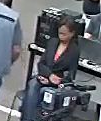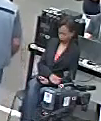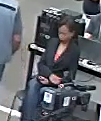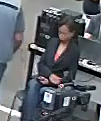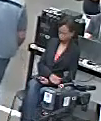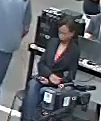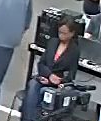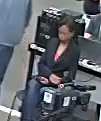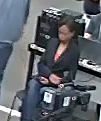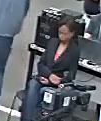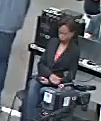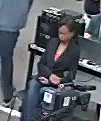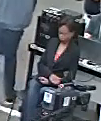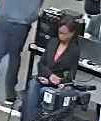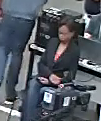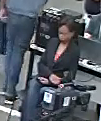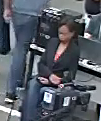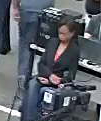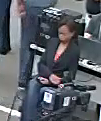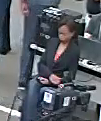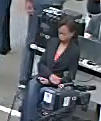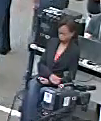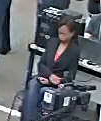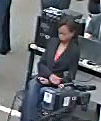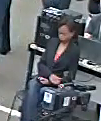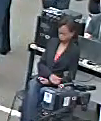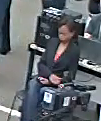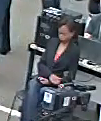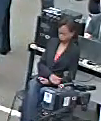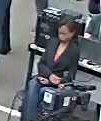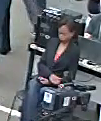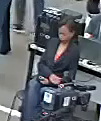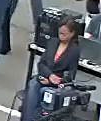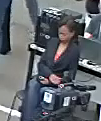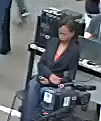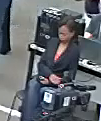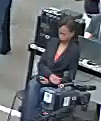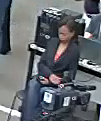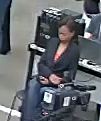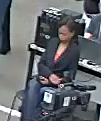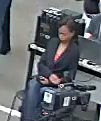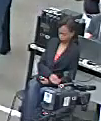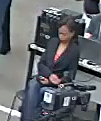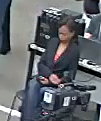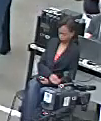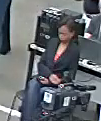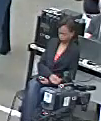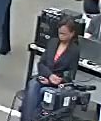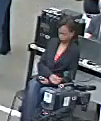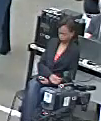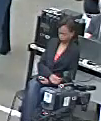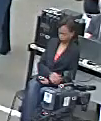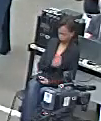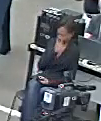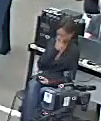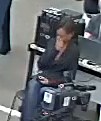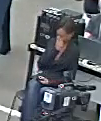se eu não me engano nós estamos com Thiago Welton mostrando isso anunciando e ele sabe muito